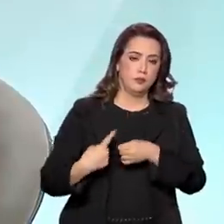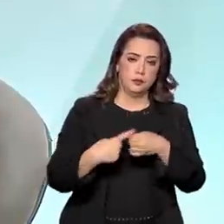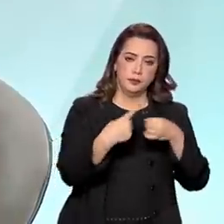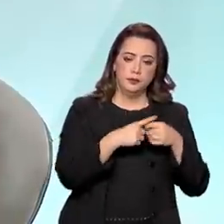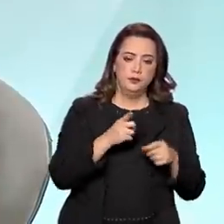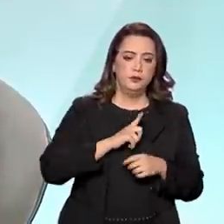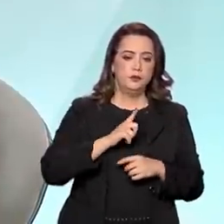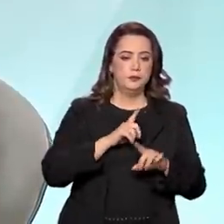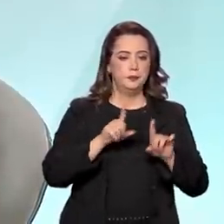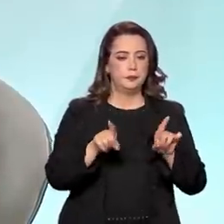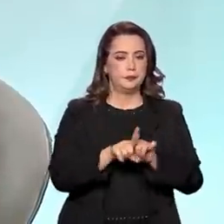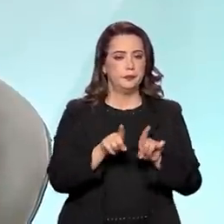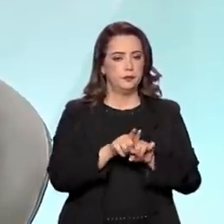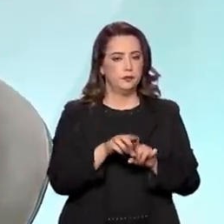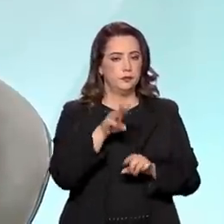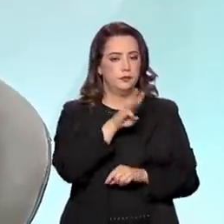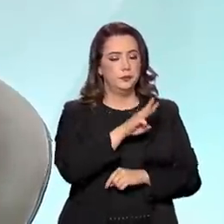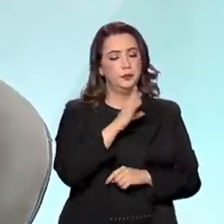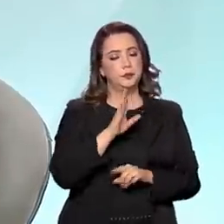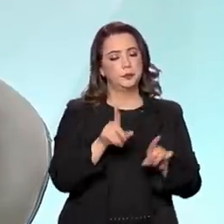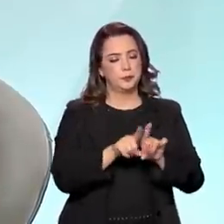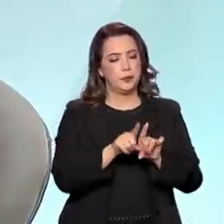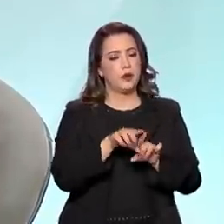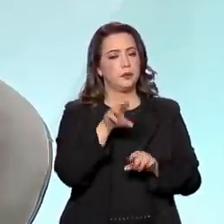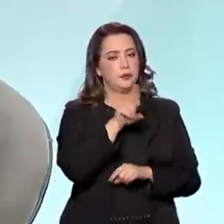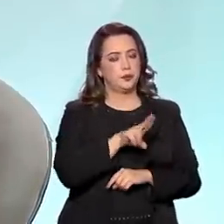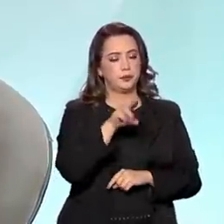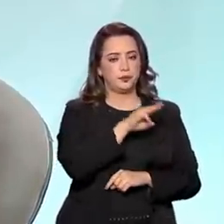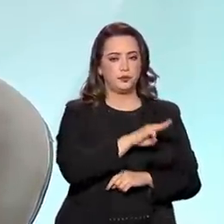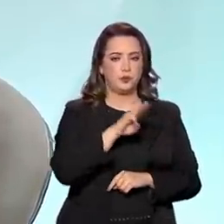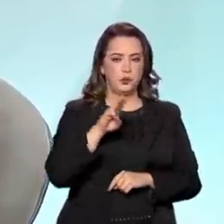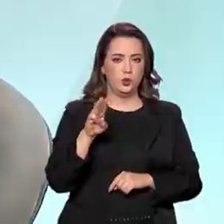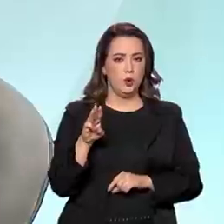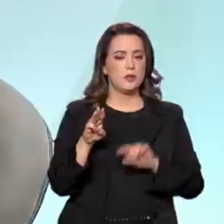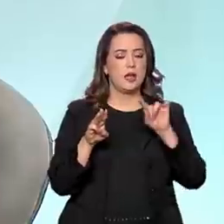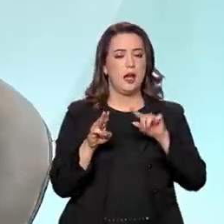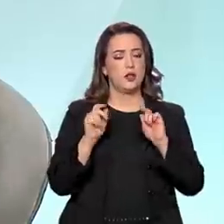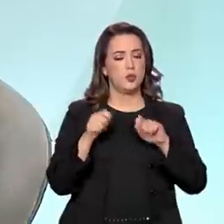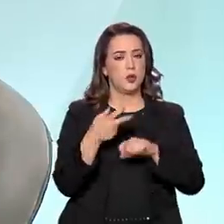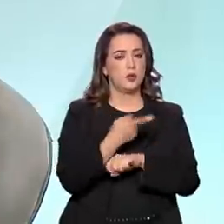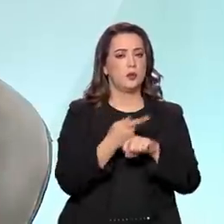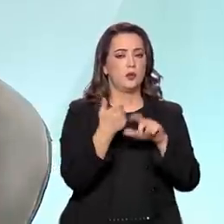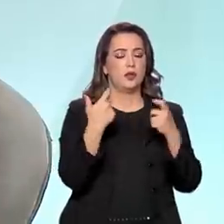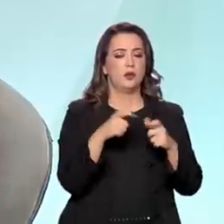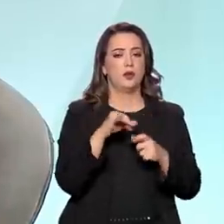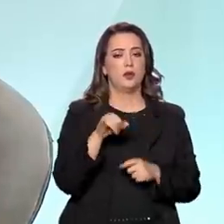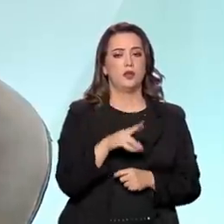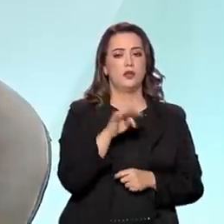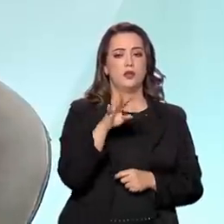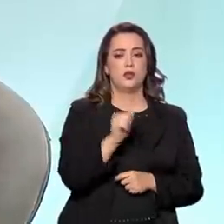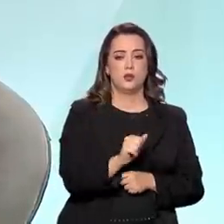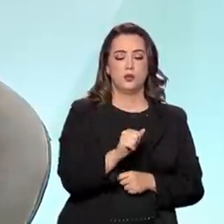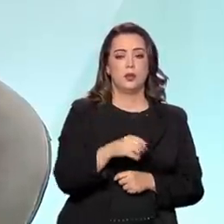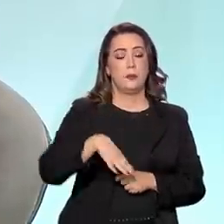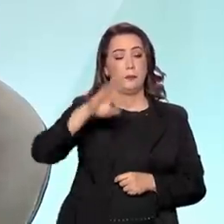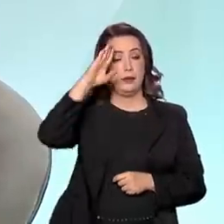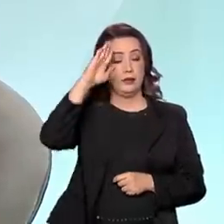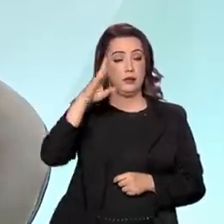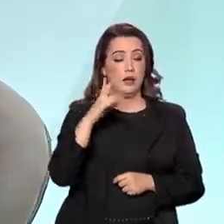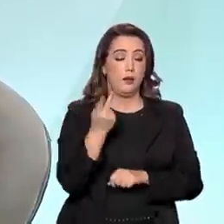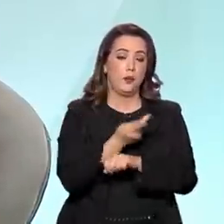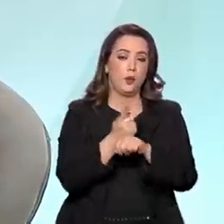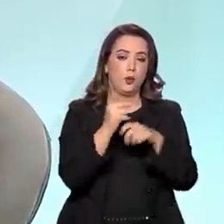junta ele problema o que eu tô no site de busca ele vai achar hoje é que a junta de Serviço Militar dele ele pode ir lá para poder fazer o alistamento